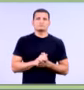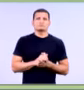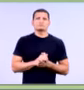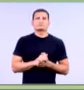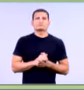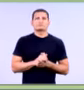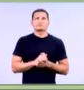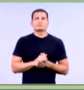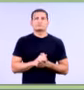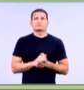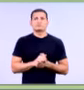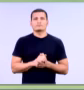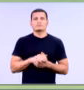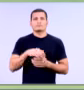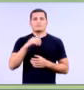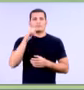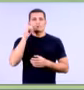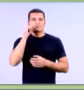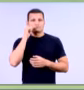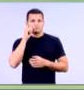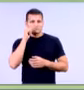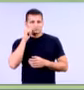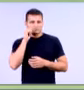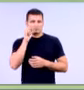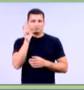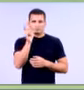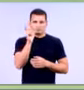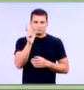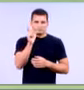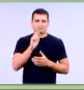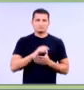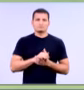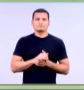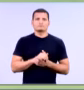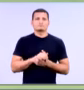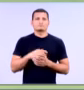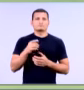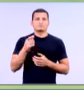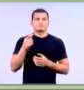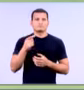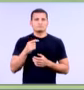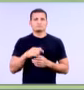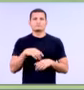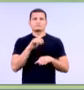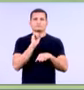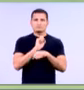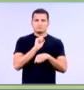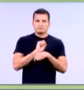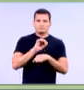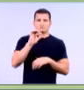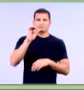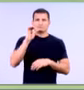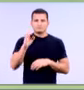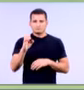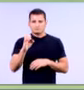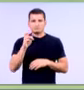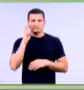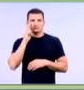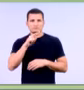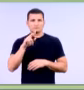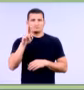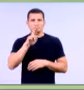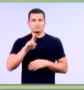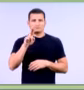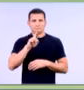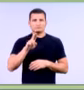e conjuntivas femininas, saiu às pressas, estávamos à espera de. Vejam que a